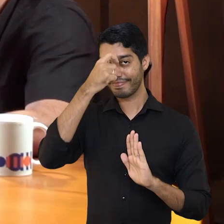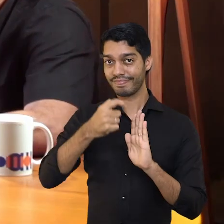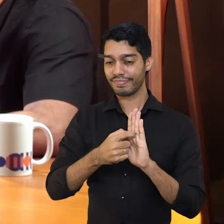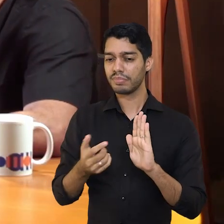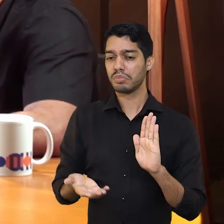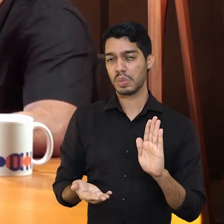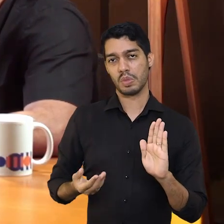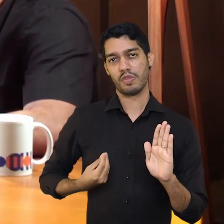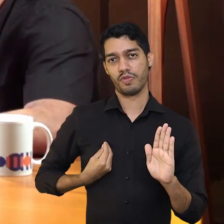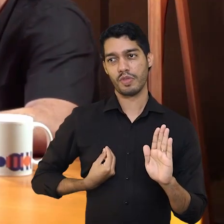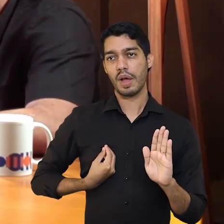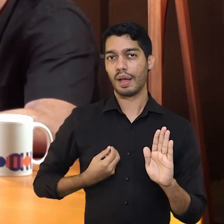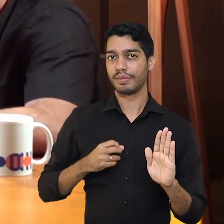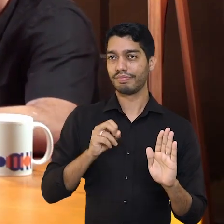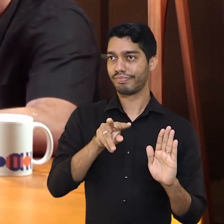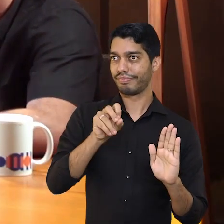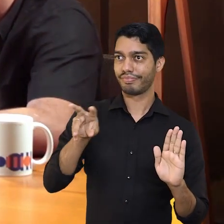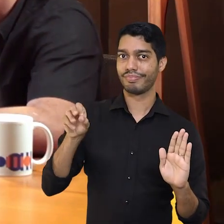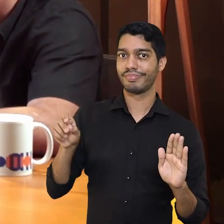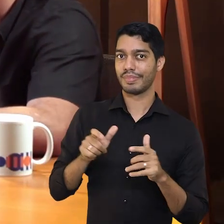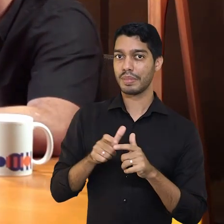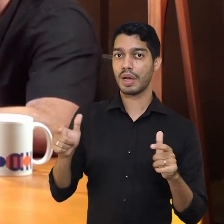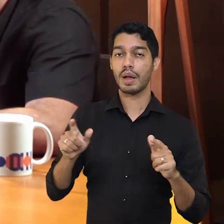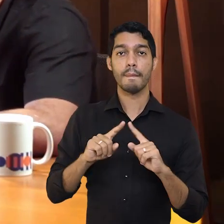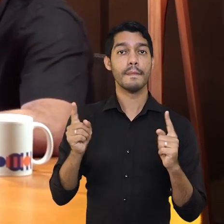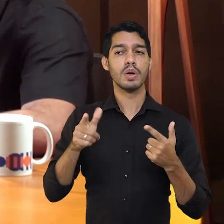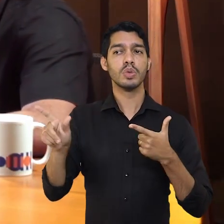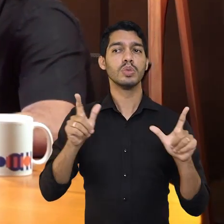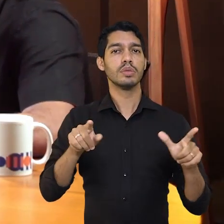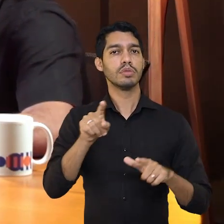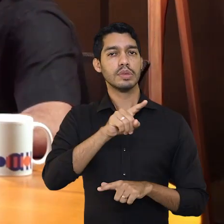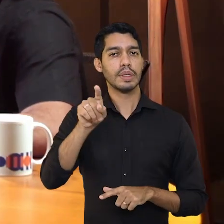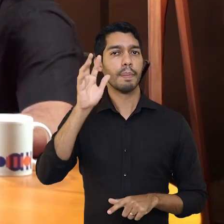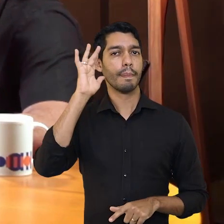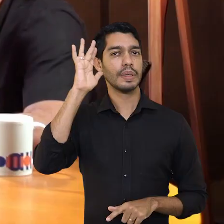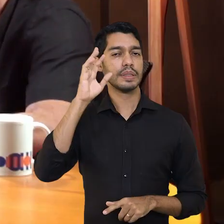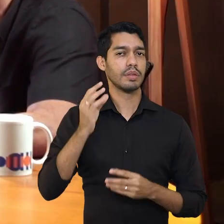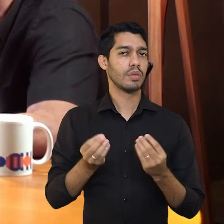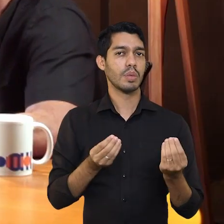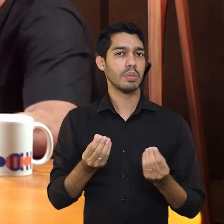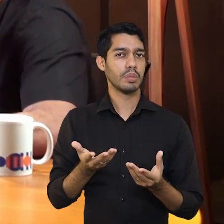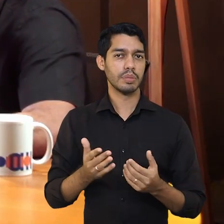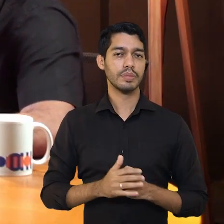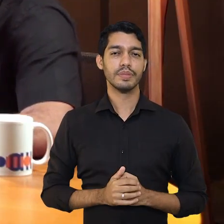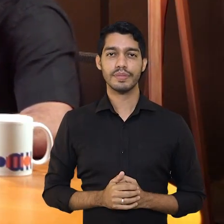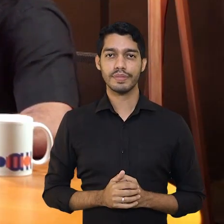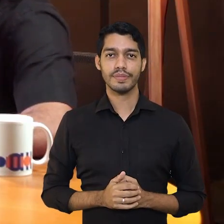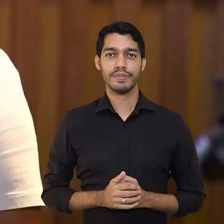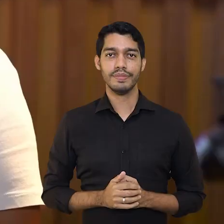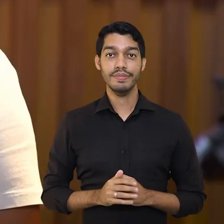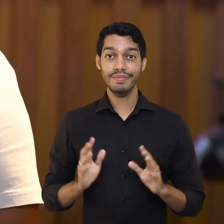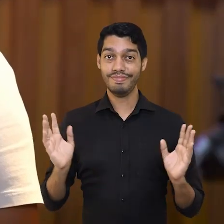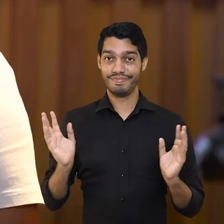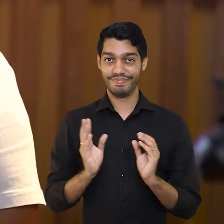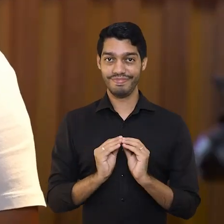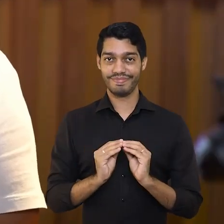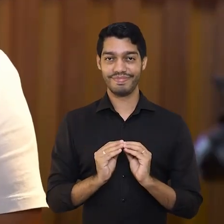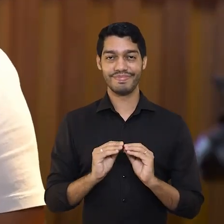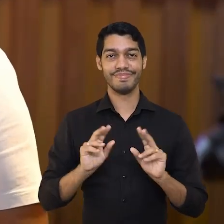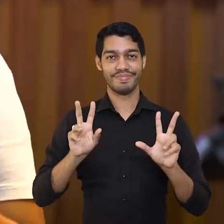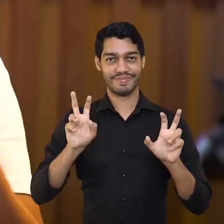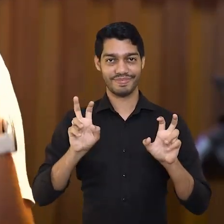agora é a questão do momento, né? Mas que outro tipo de inovações vocês estão pensando também? Uhum. Acho que